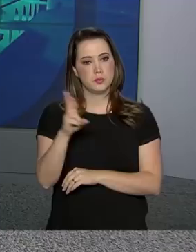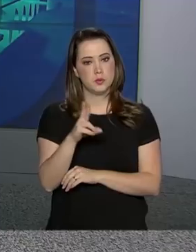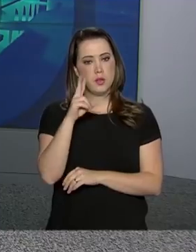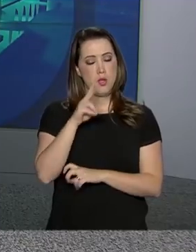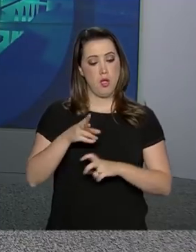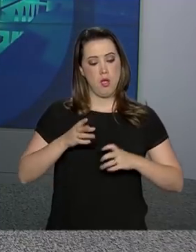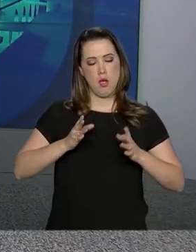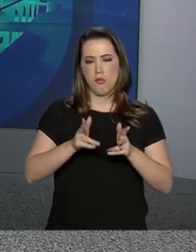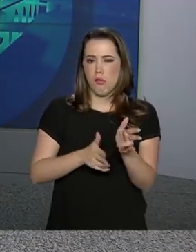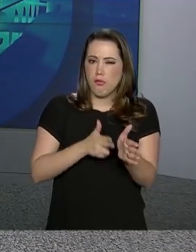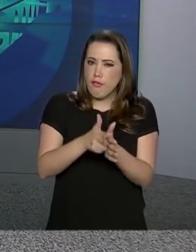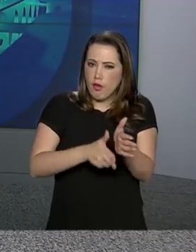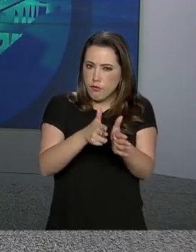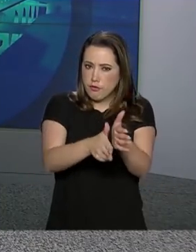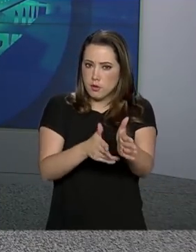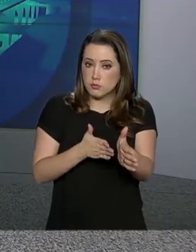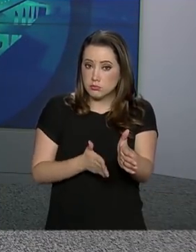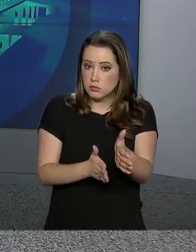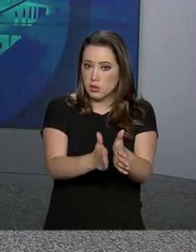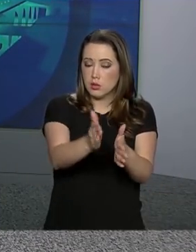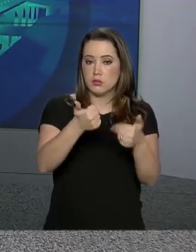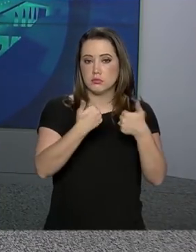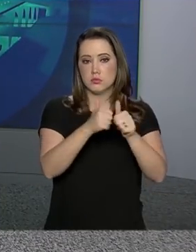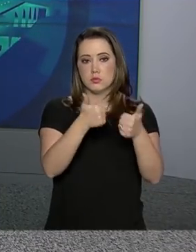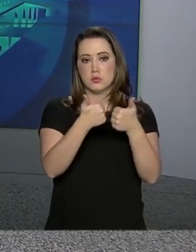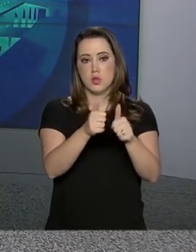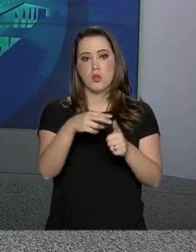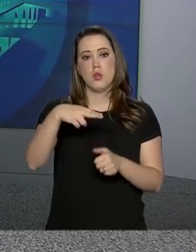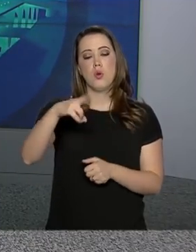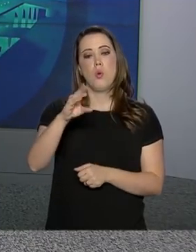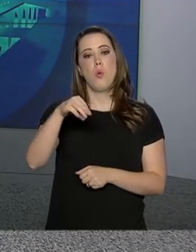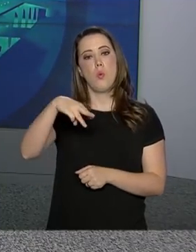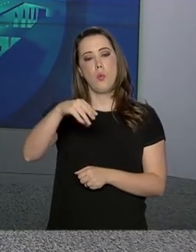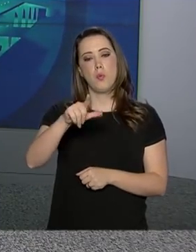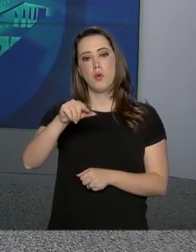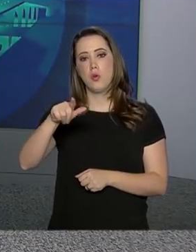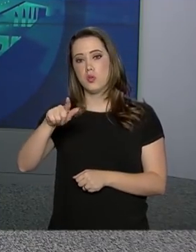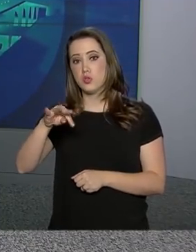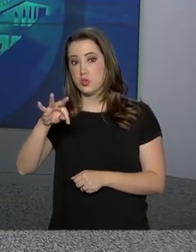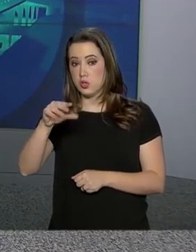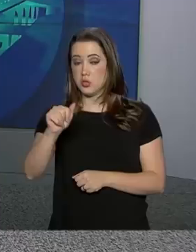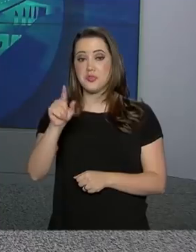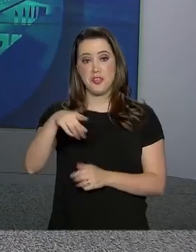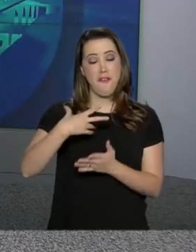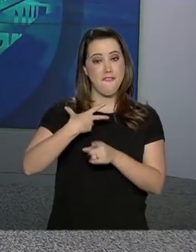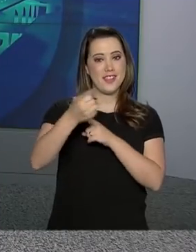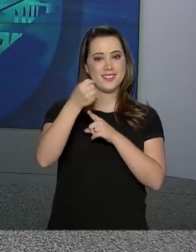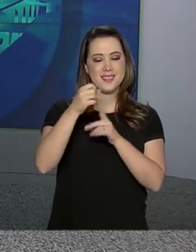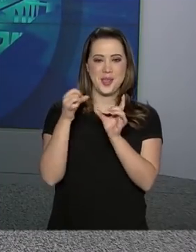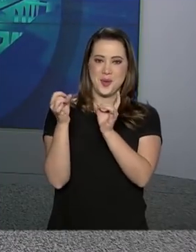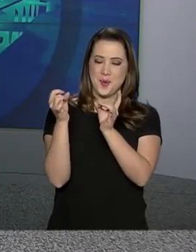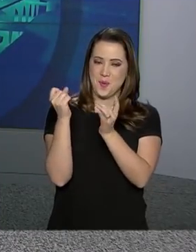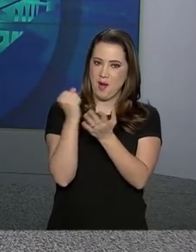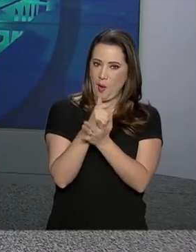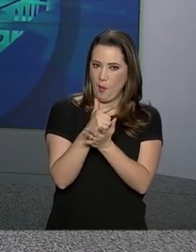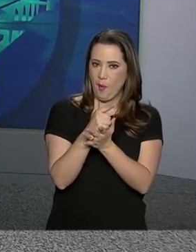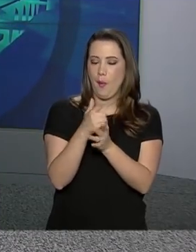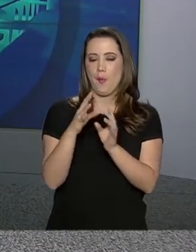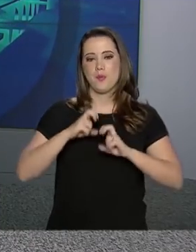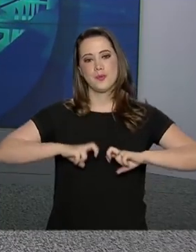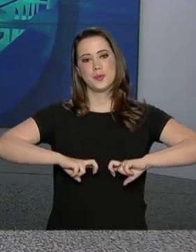R$ 2,7 bilhões, a Companhia Ferroviária e de Logística Brasileira Rumo Logística foi a vencedora do leilão de trecho da Ferrovia